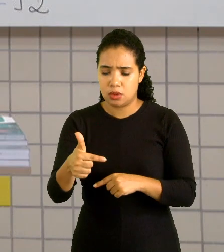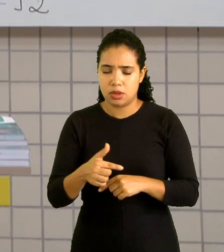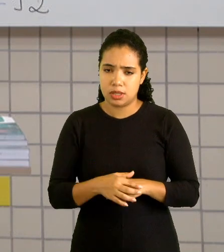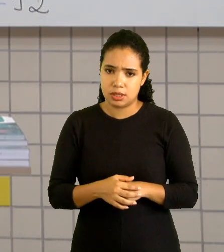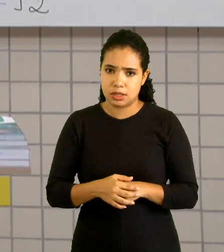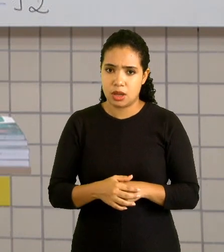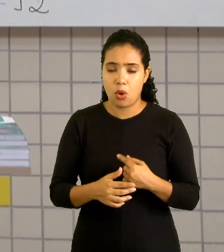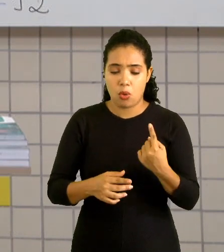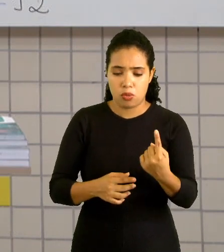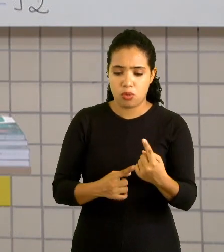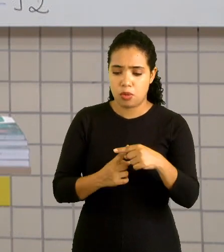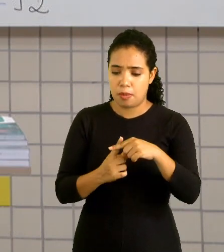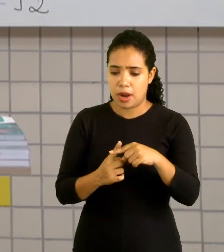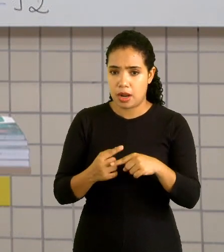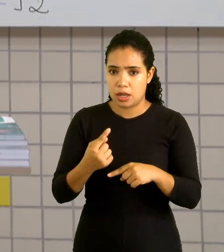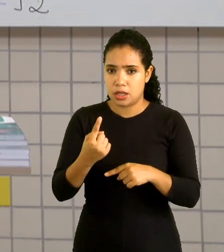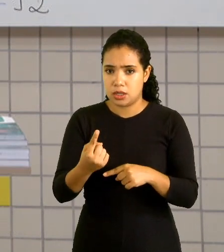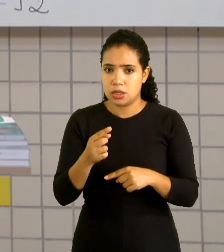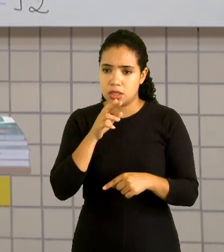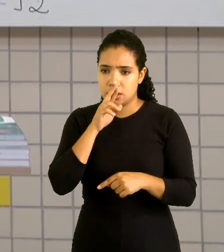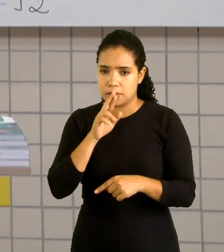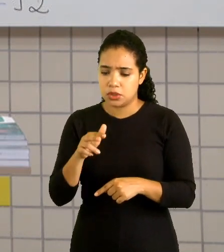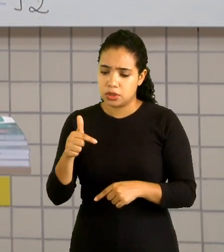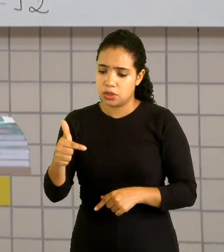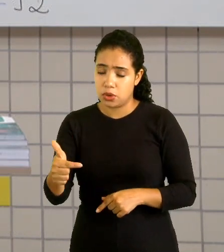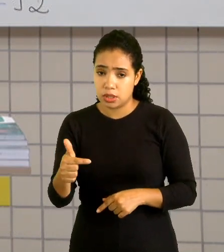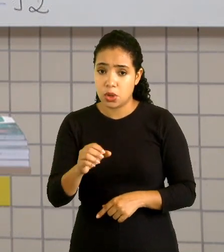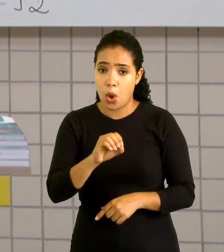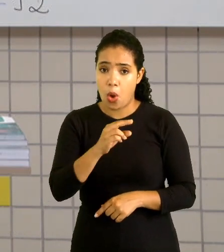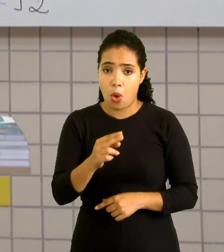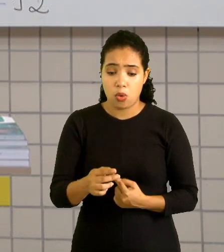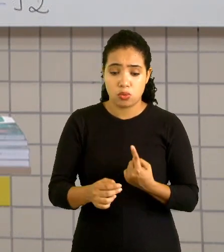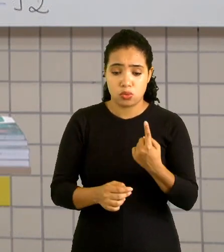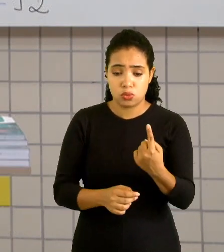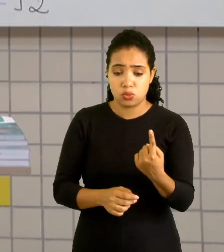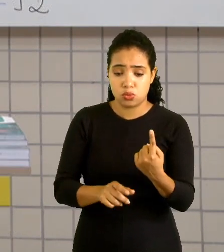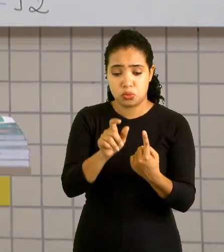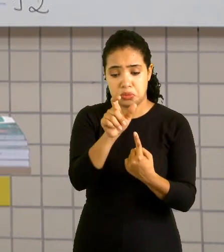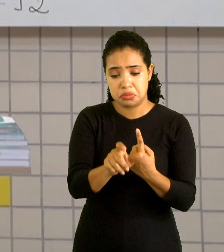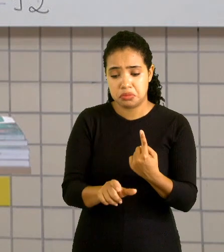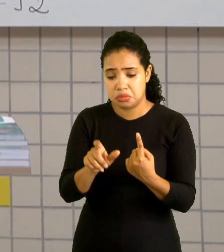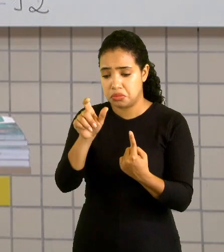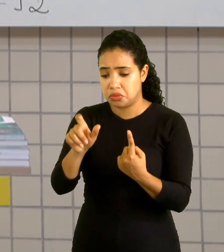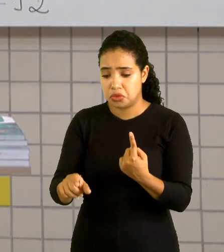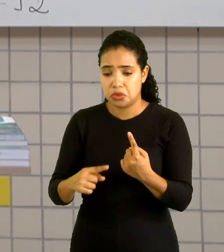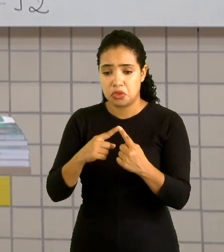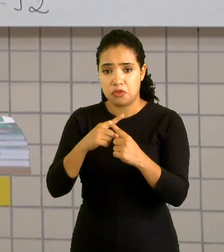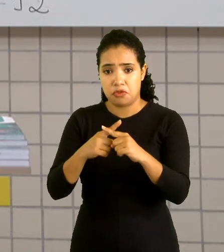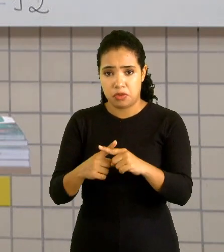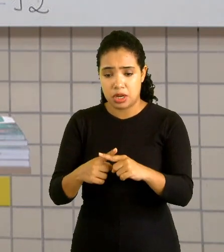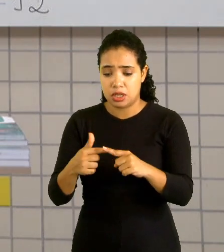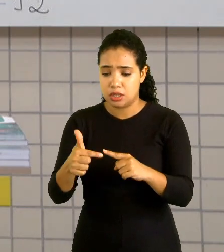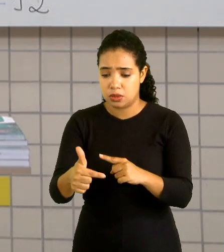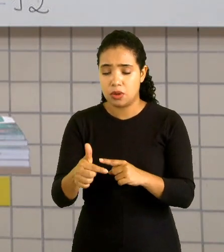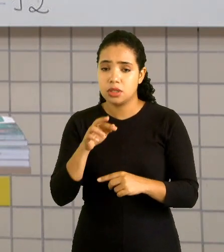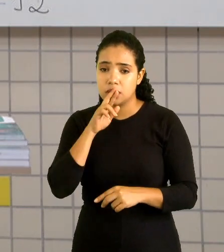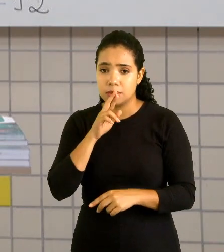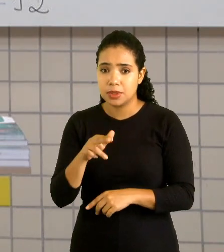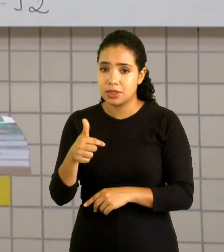1, 2. Ou 1 duas vezes, 2. Temos